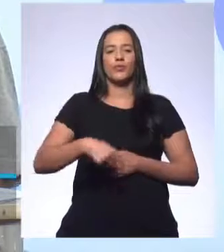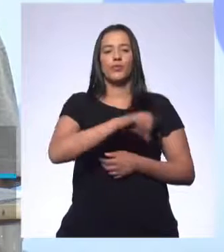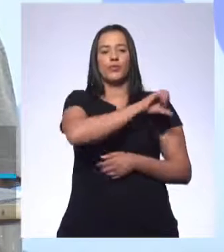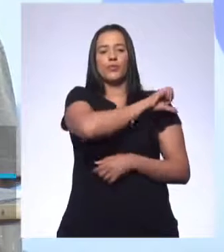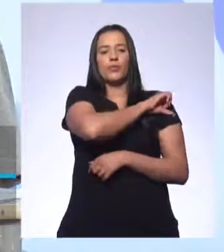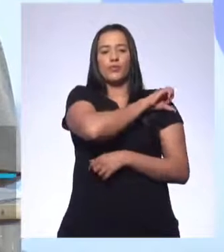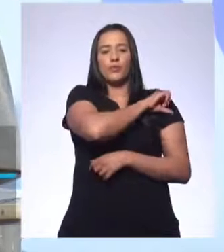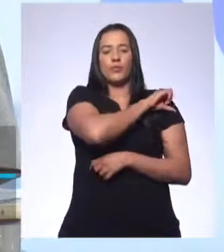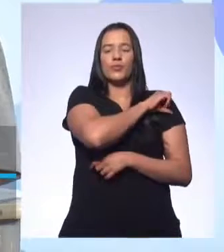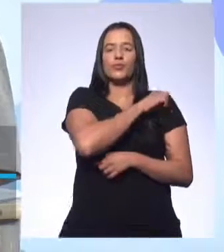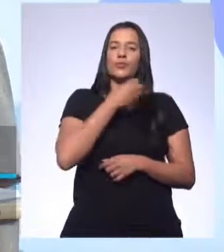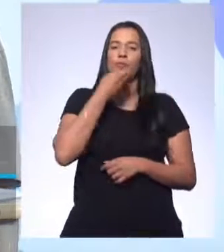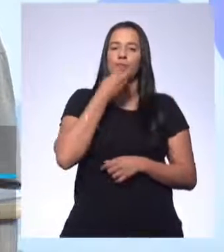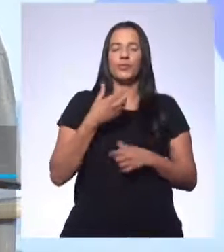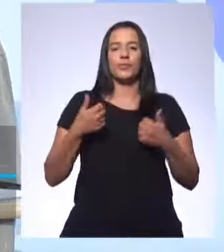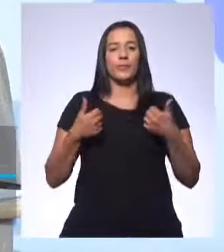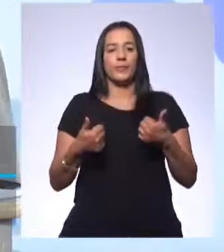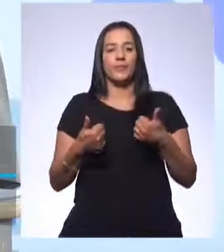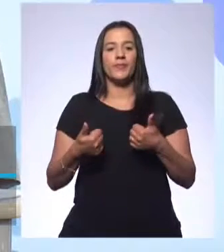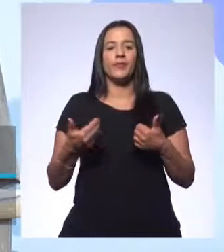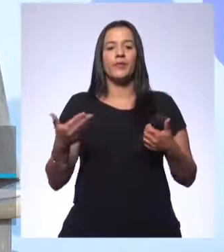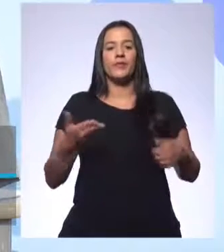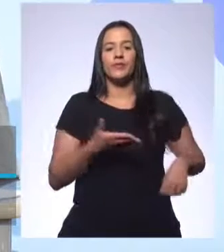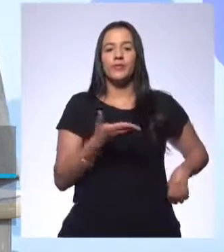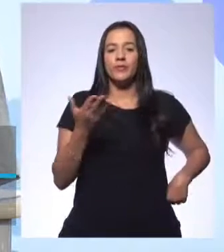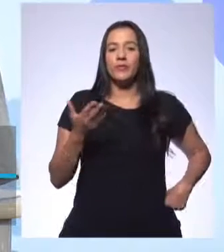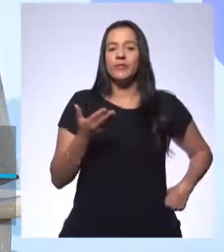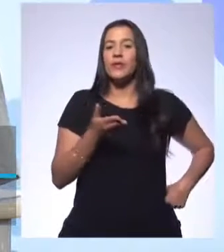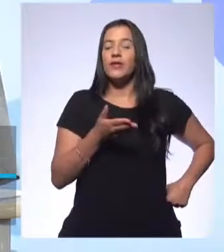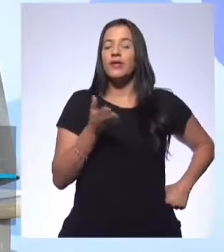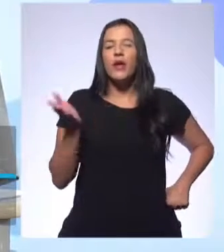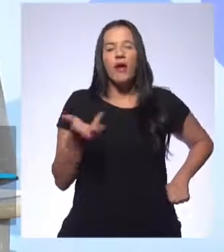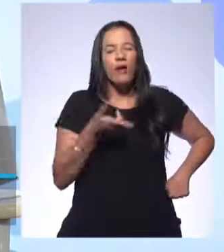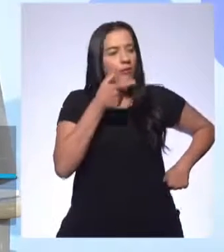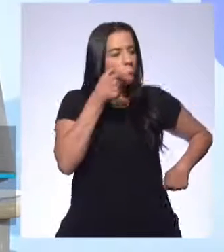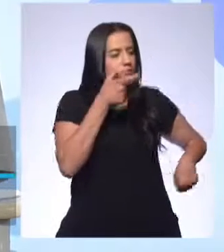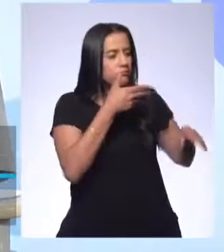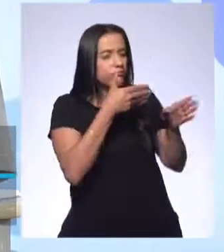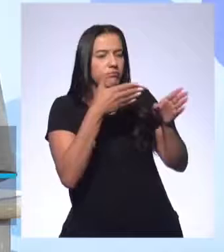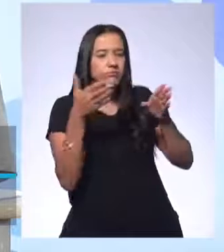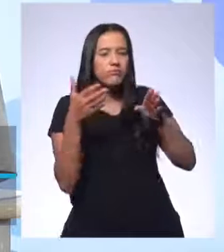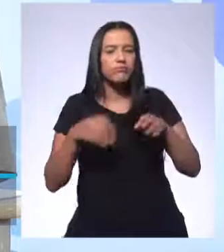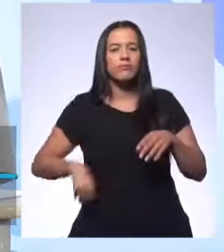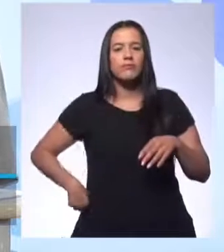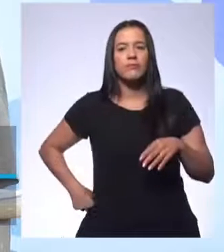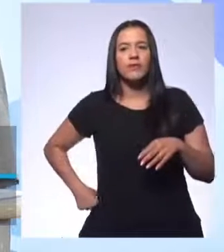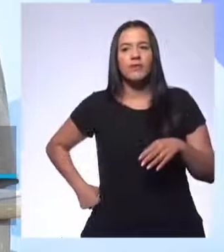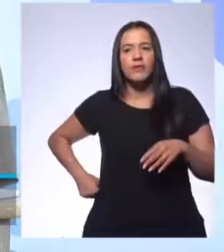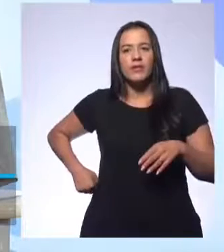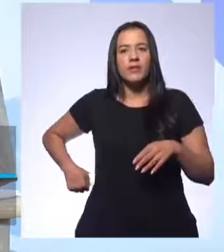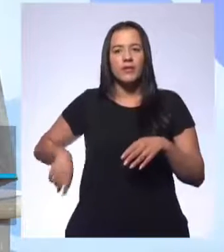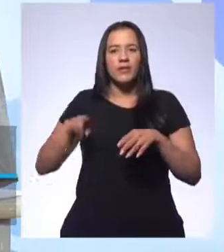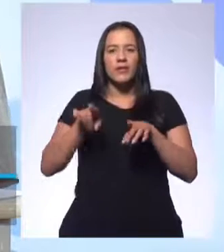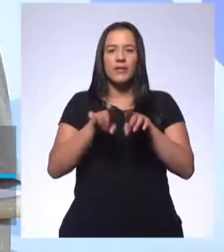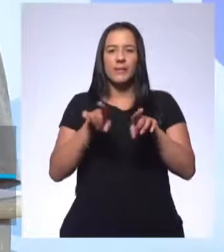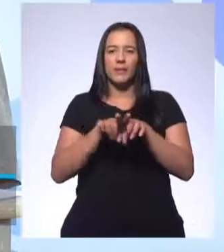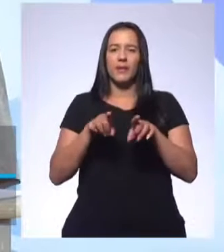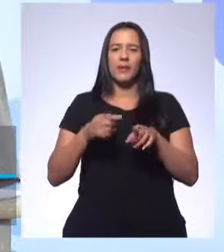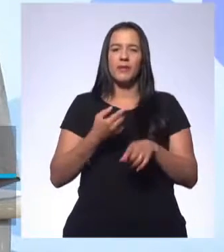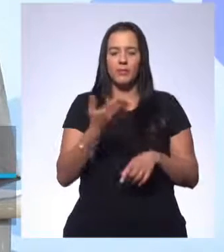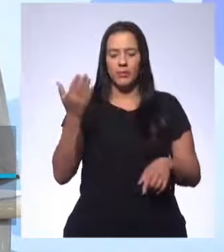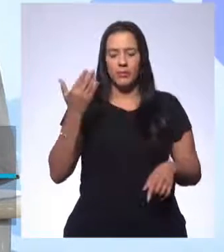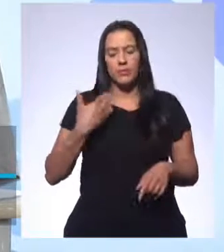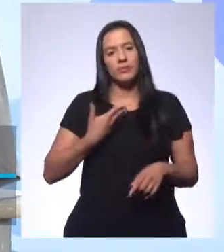sejam muito bem-vindos, os responsáveis aí que possam estar acompanhando a aula nesse momento também, e claro, nossos queridos aí,